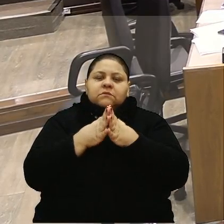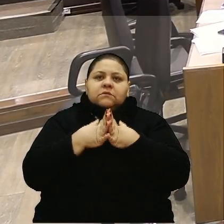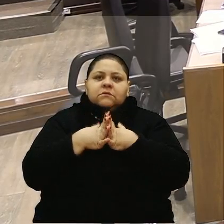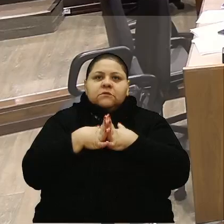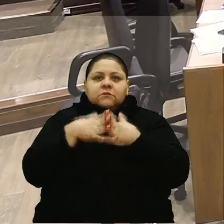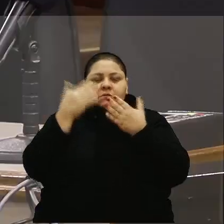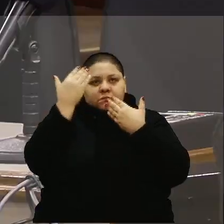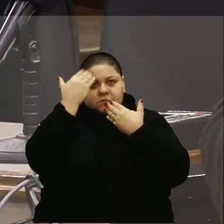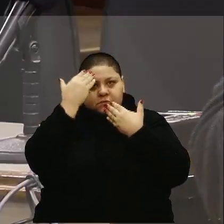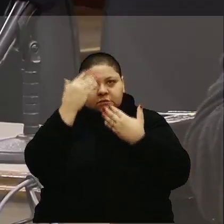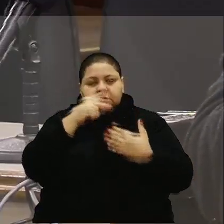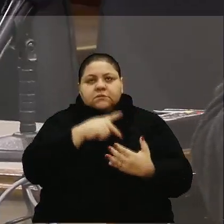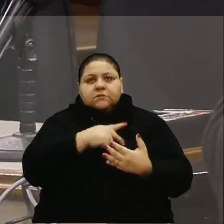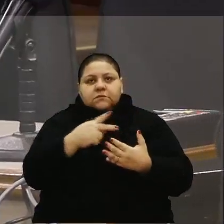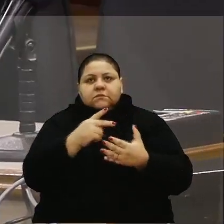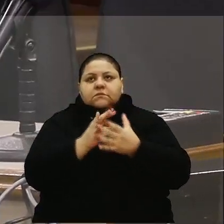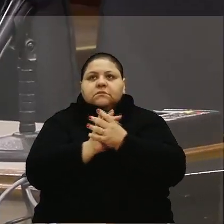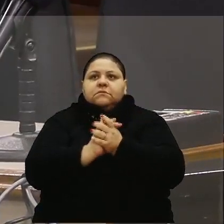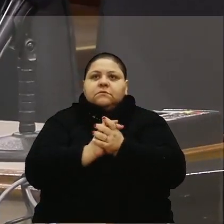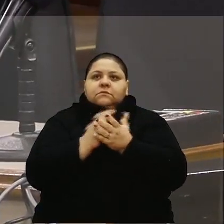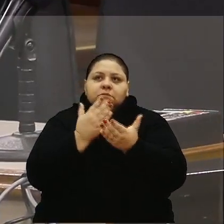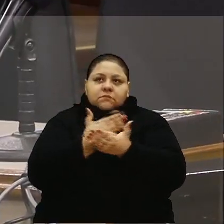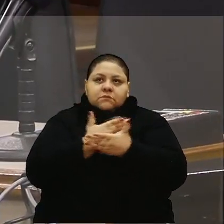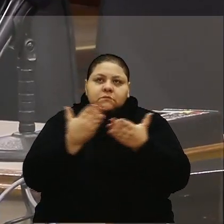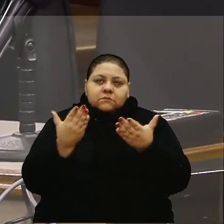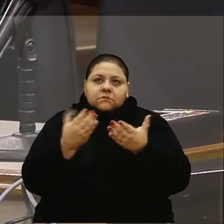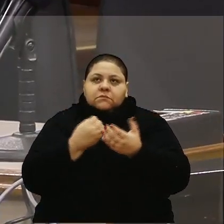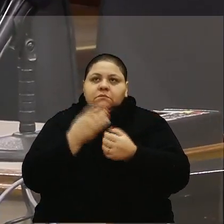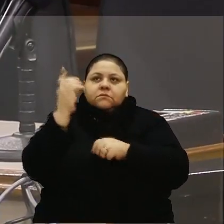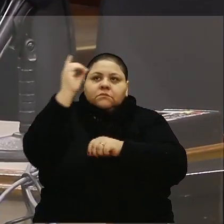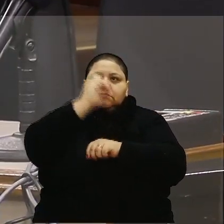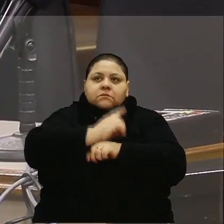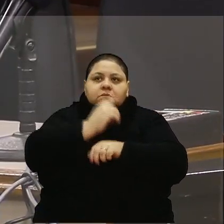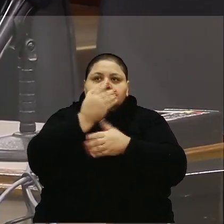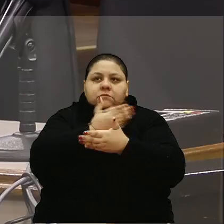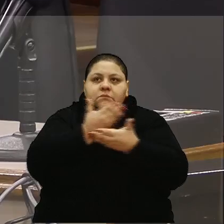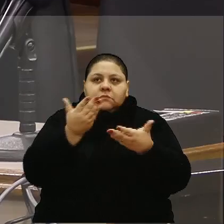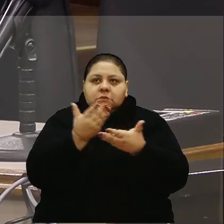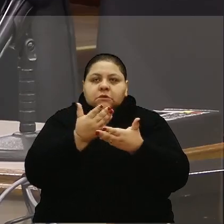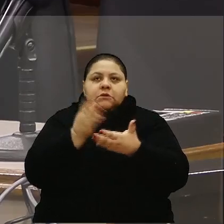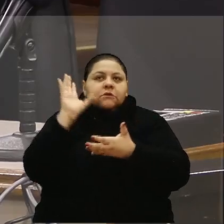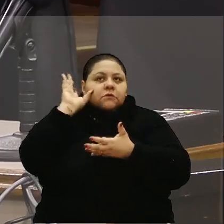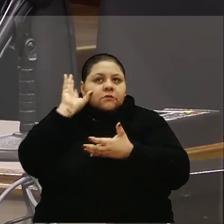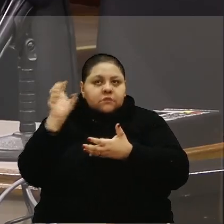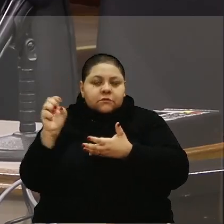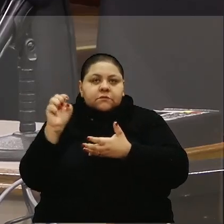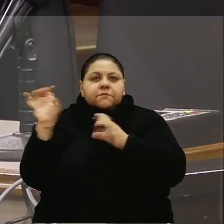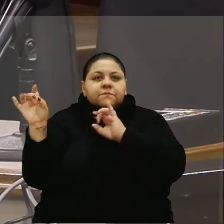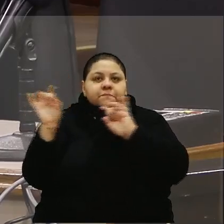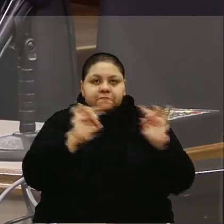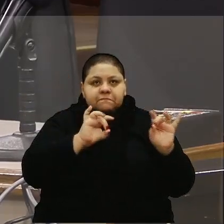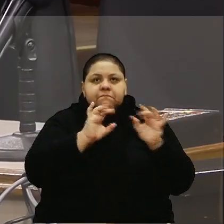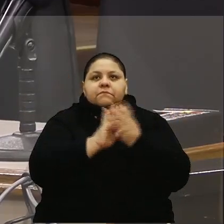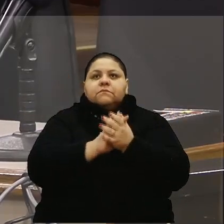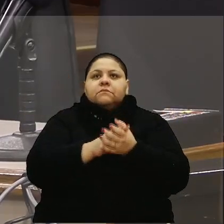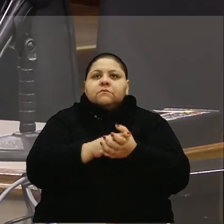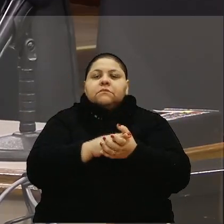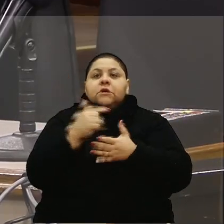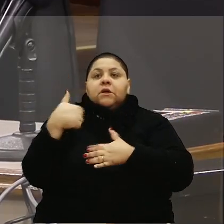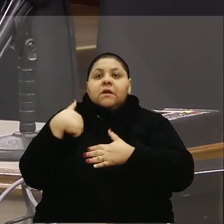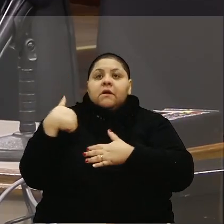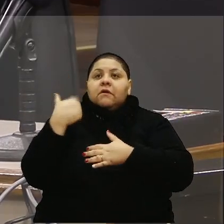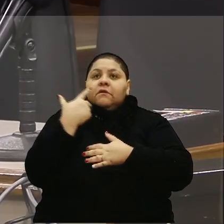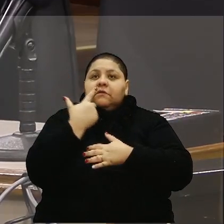Obrigado, senhor presidente. Nobres pares, bom dia a todos que nos ouvem, nos assistem. Quero dizer